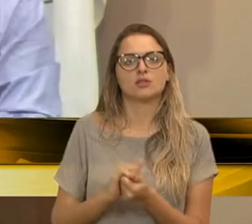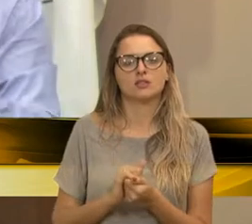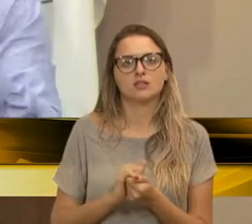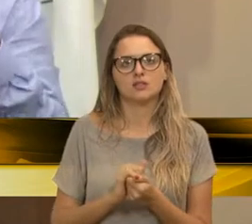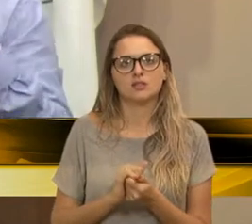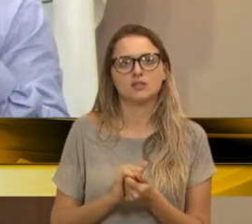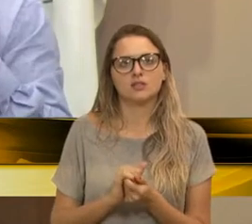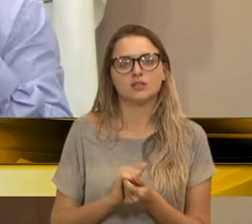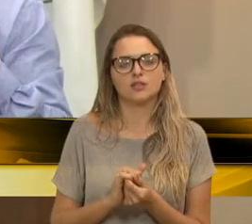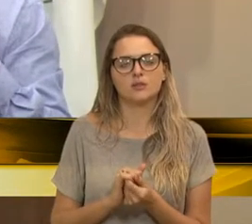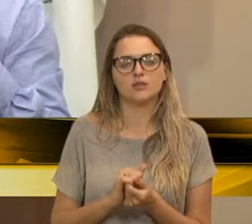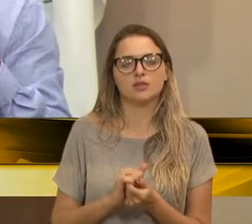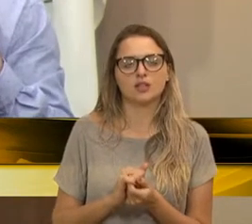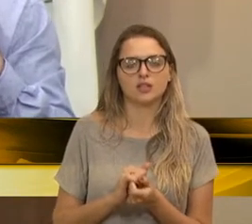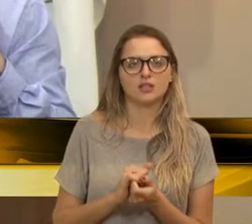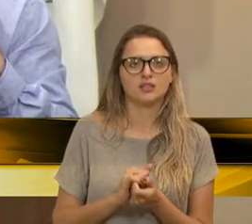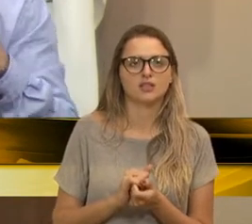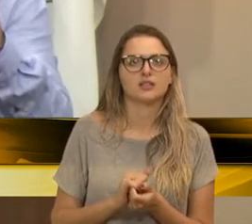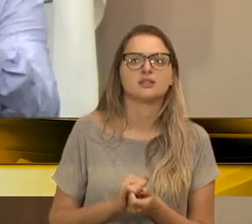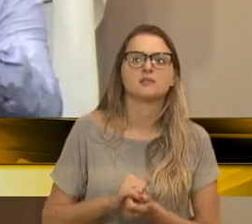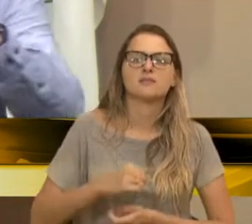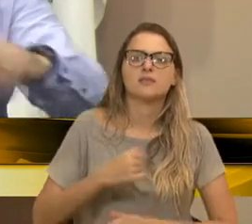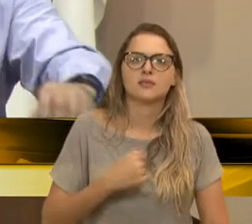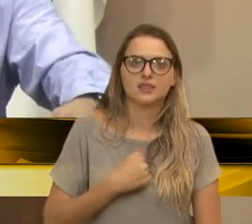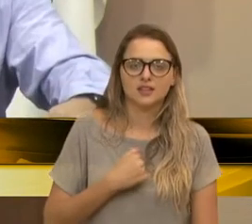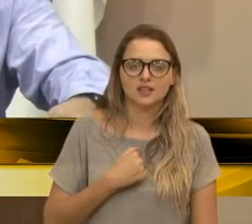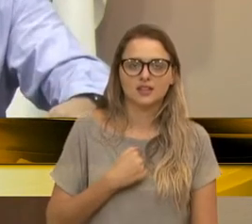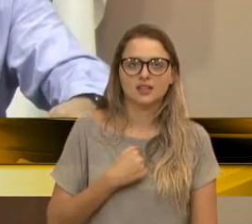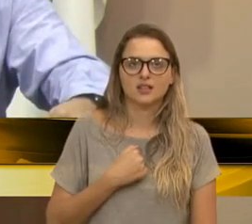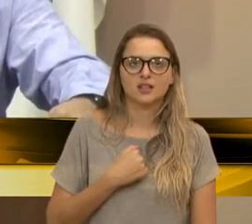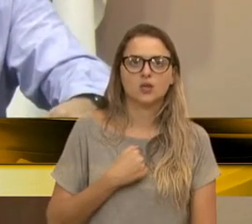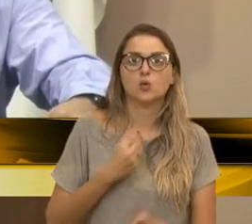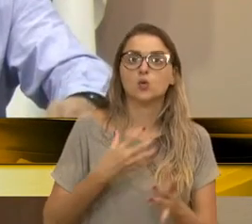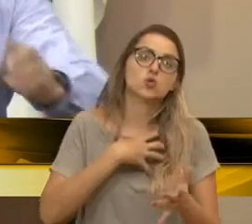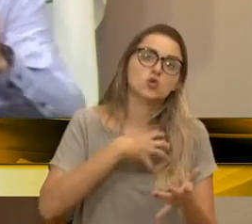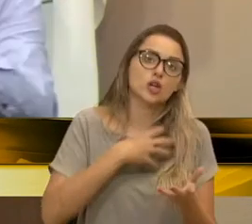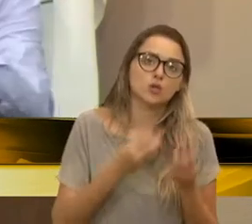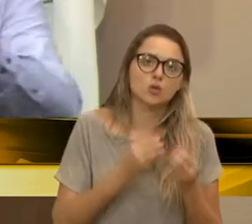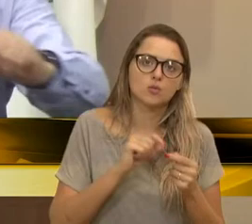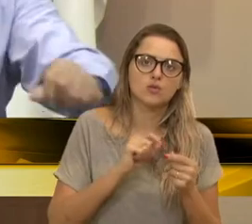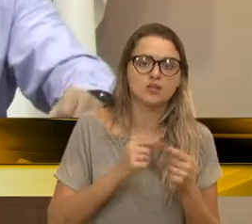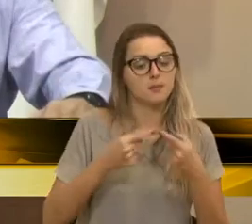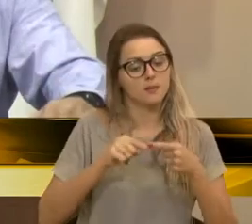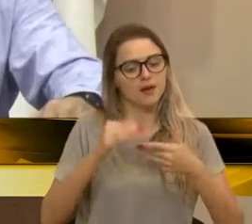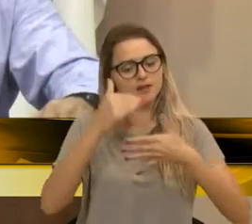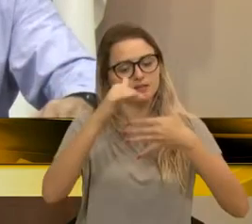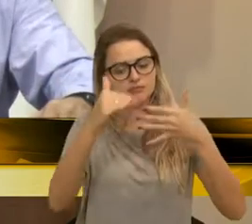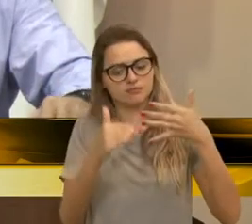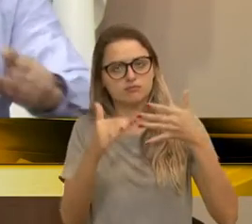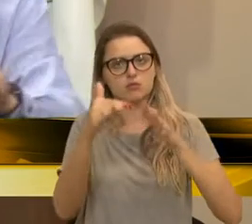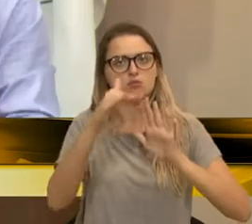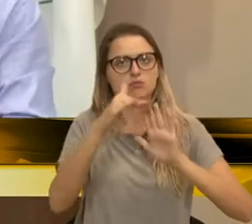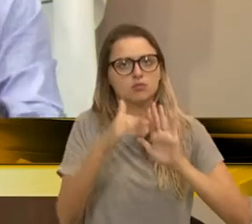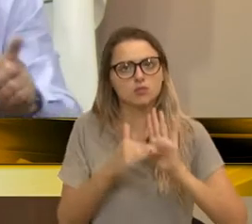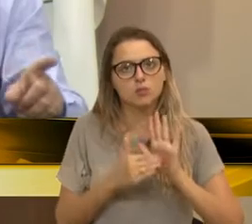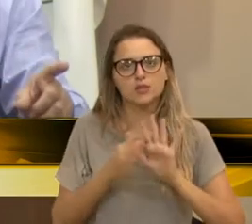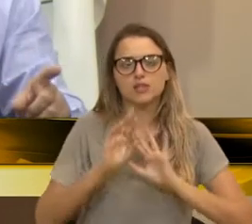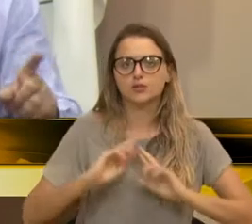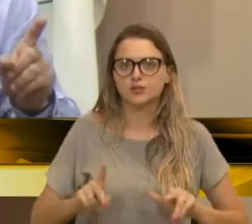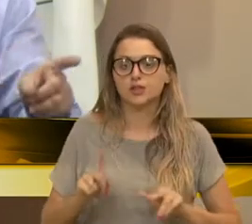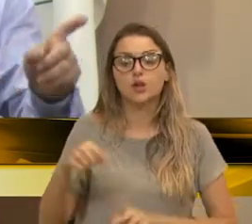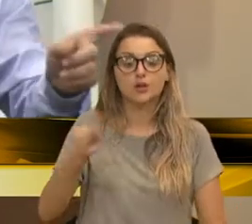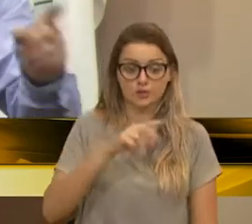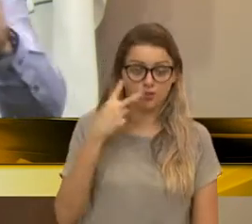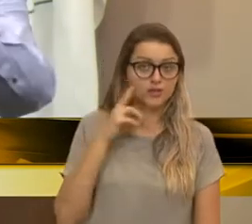o que nós estamos de acordo, sim, que se haja uma reforma, mas com critérios diferentes. Vocês viram que